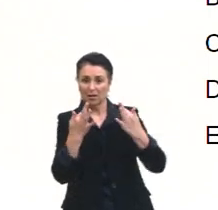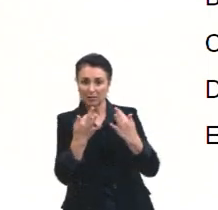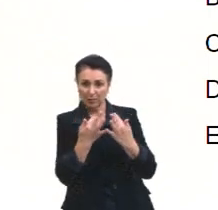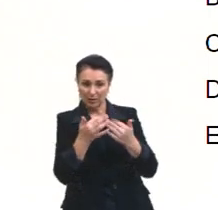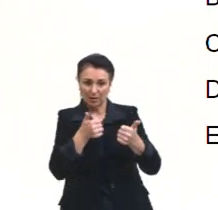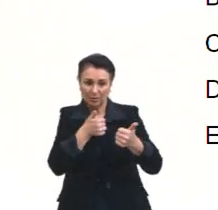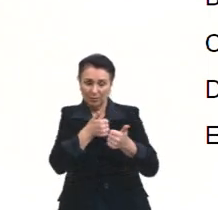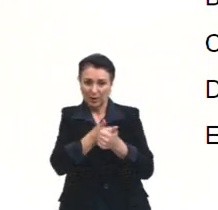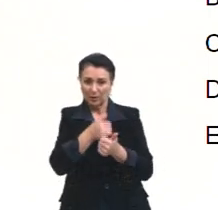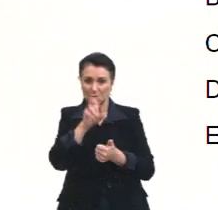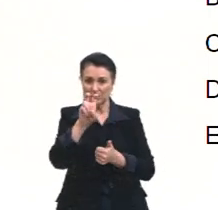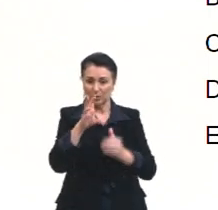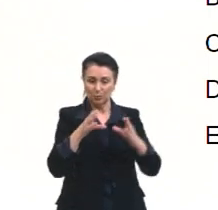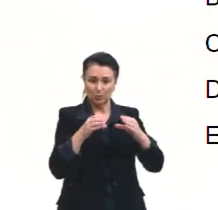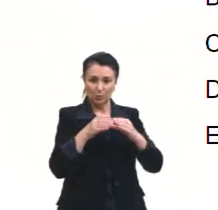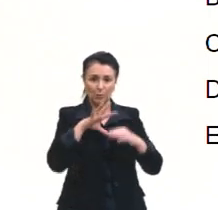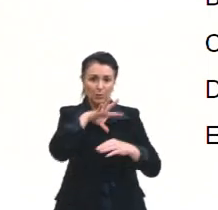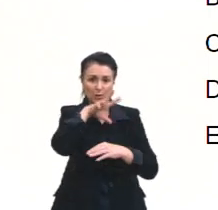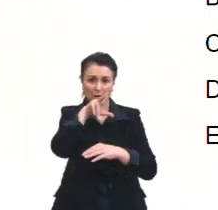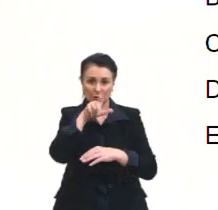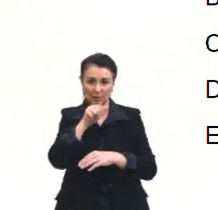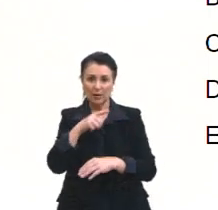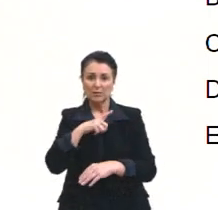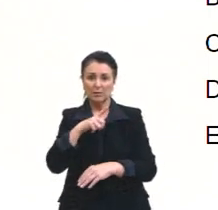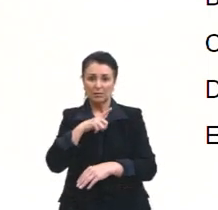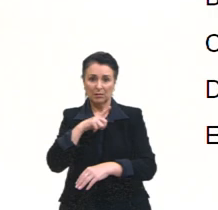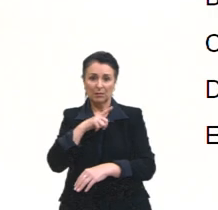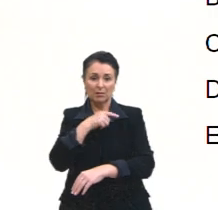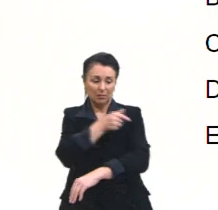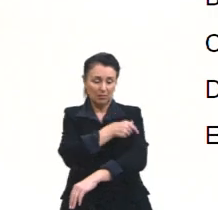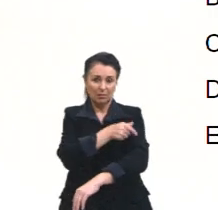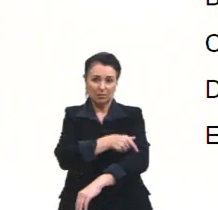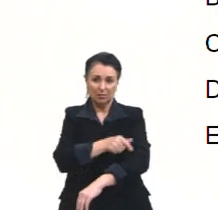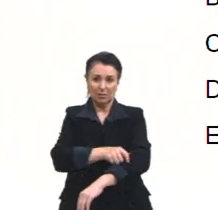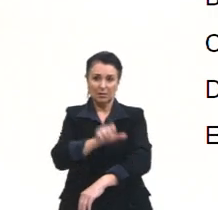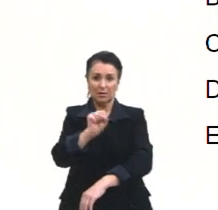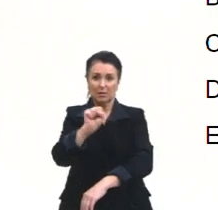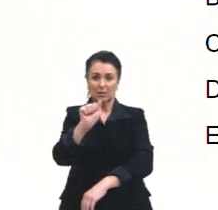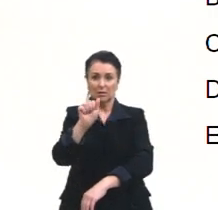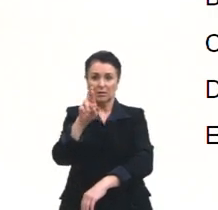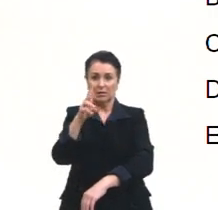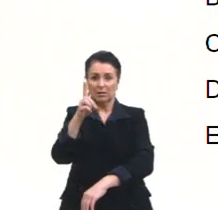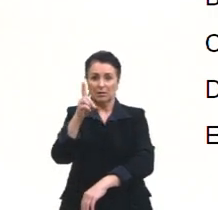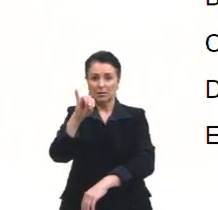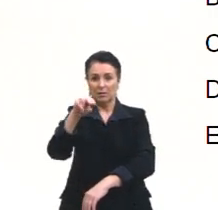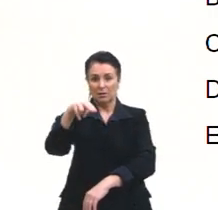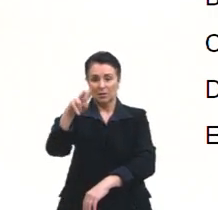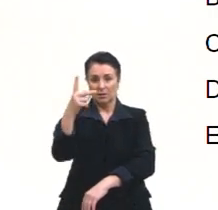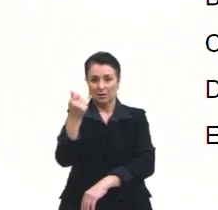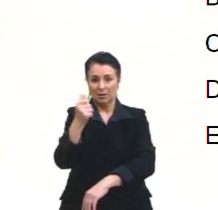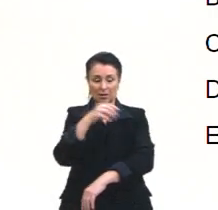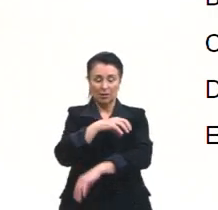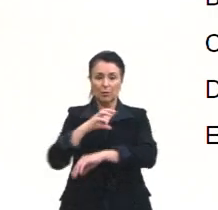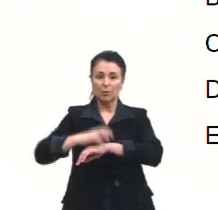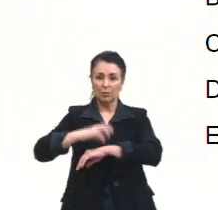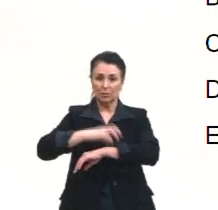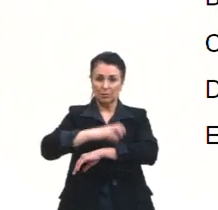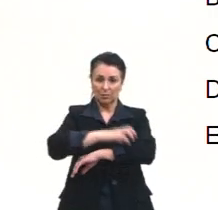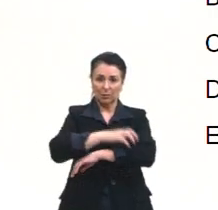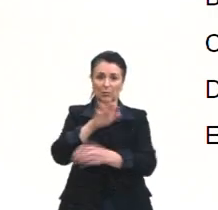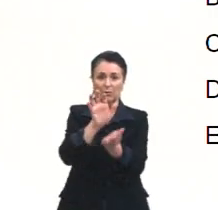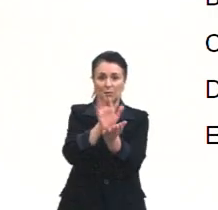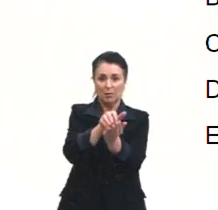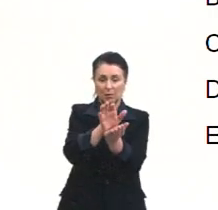cinco grupos de animais vertebrados a sardinha o sapo o jacaré